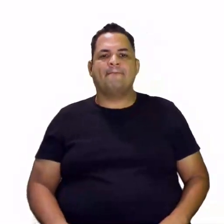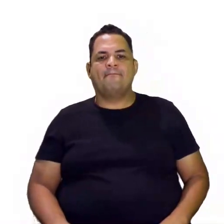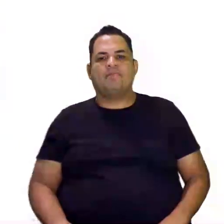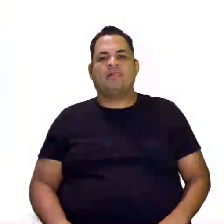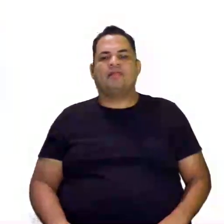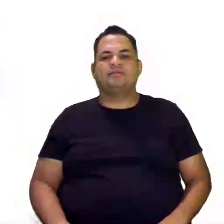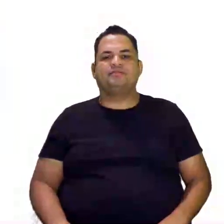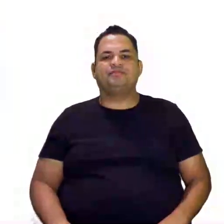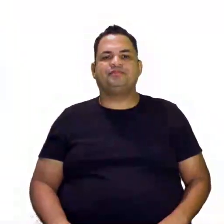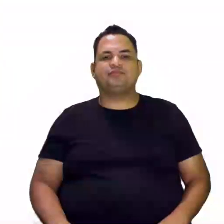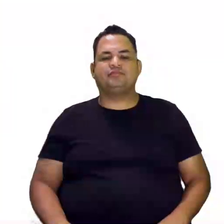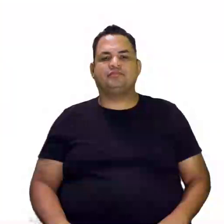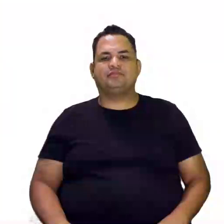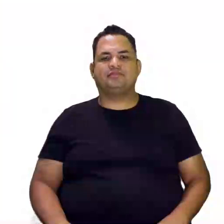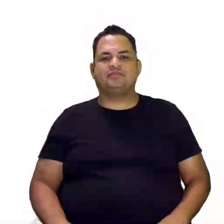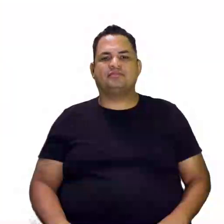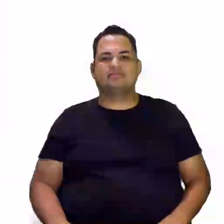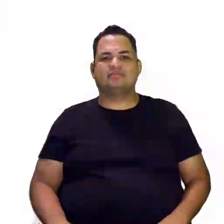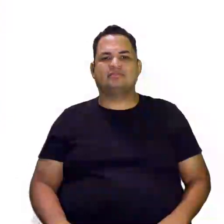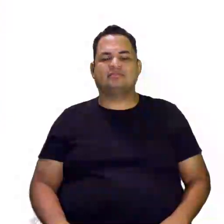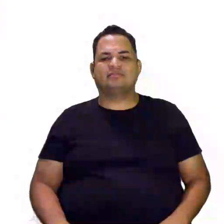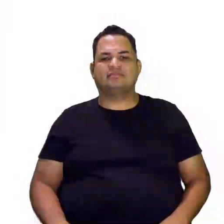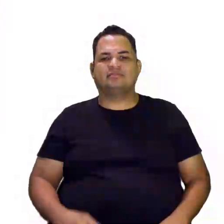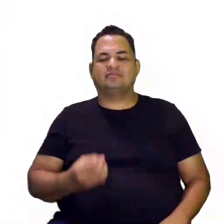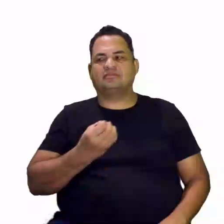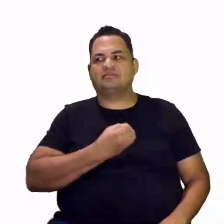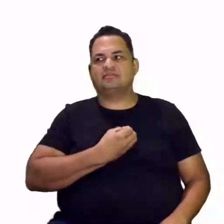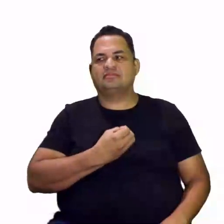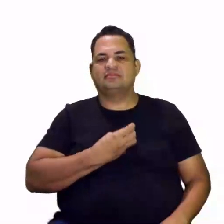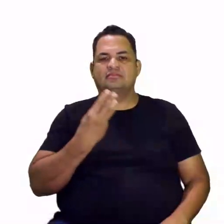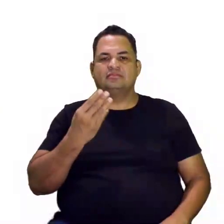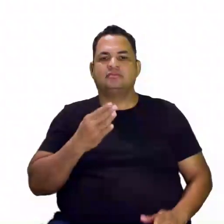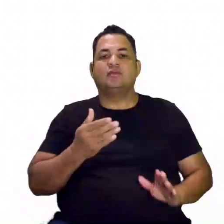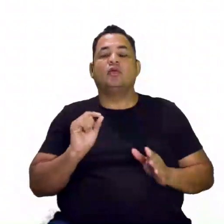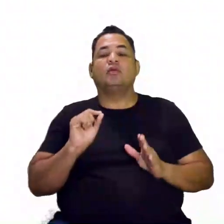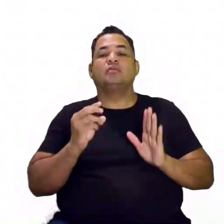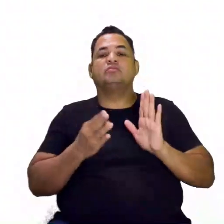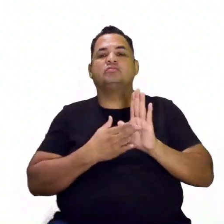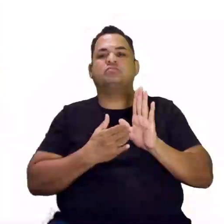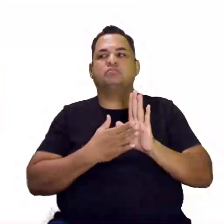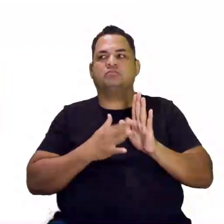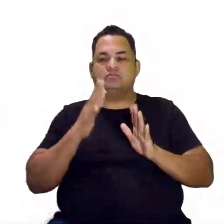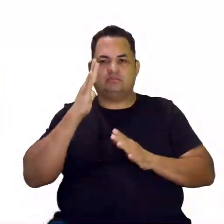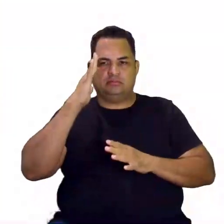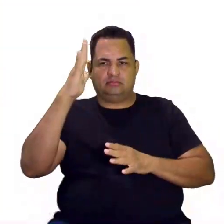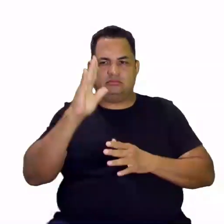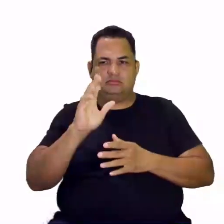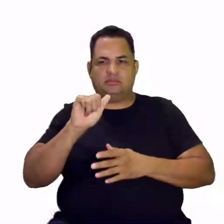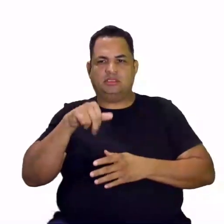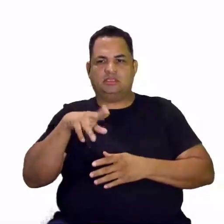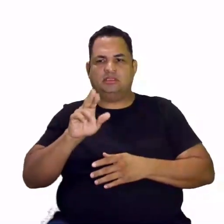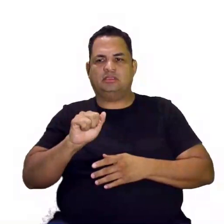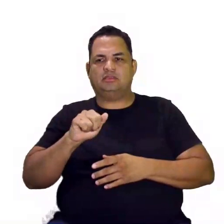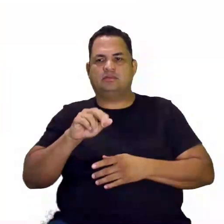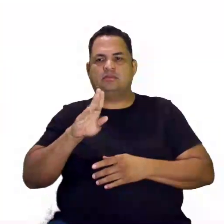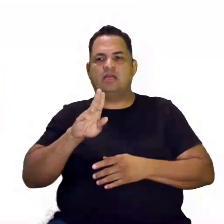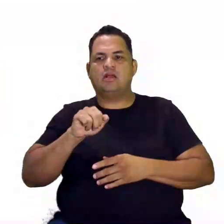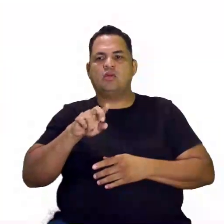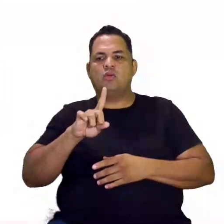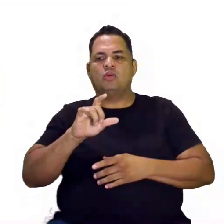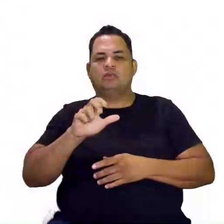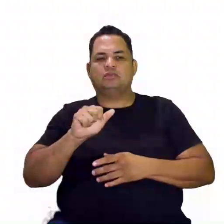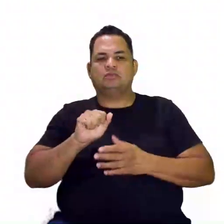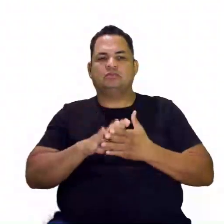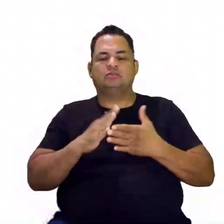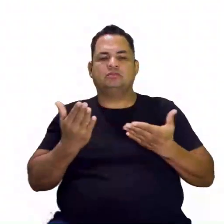carimbada, né? É desse preço. Questão de número 3. O que propõe a teoria de Lins-Margulis?